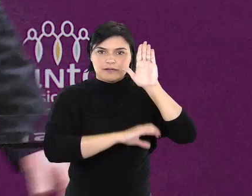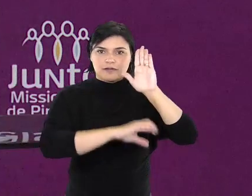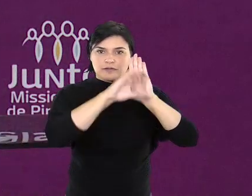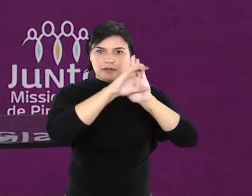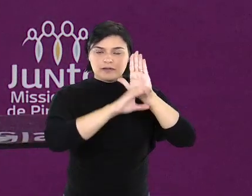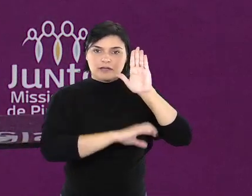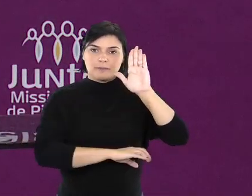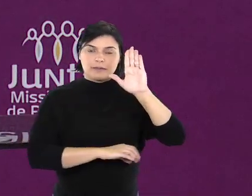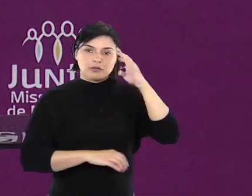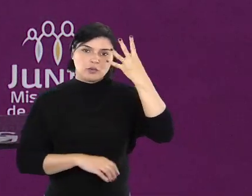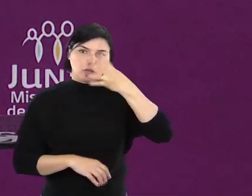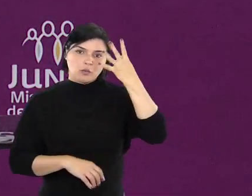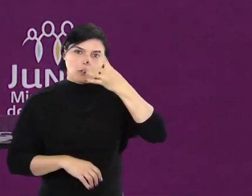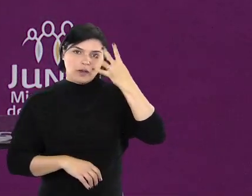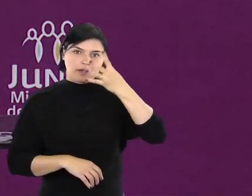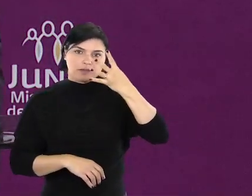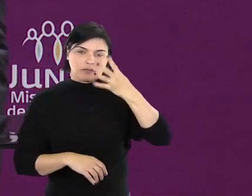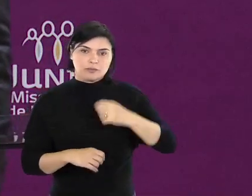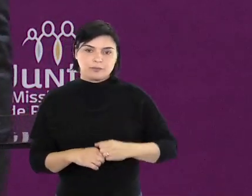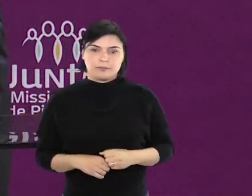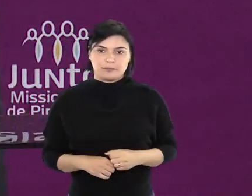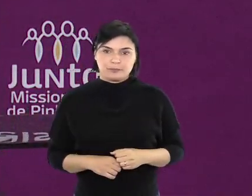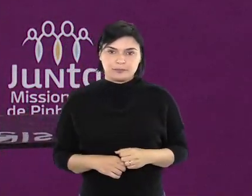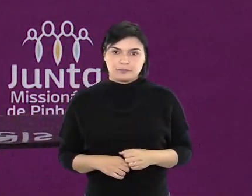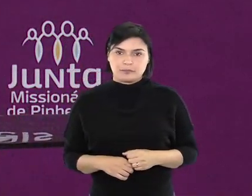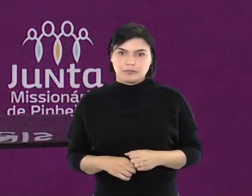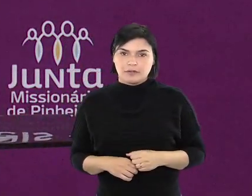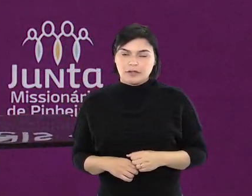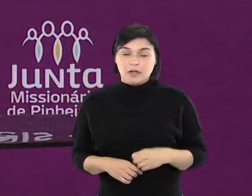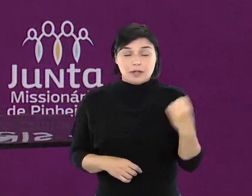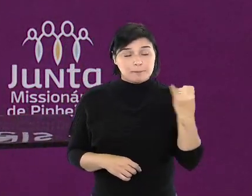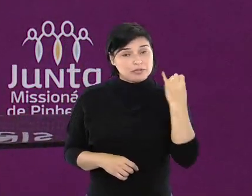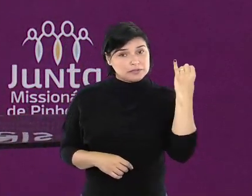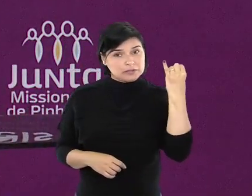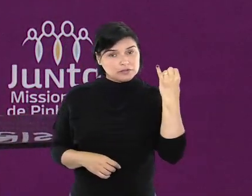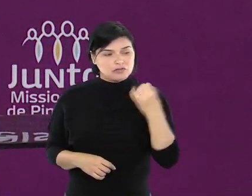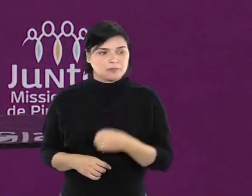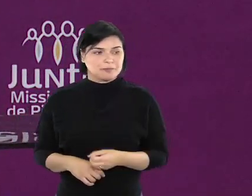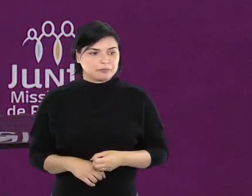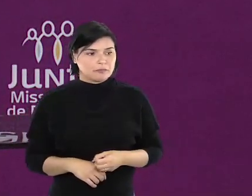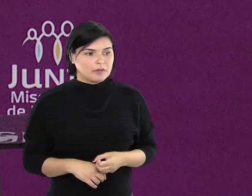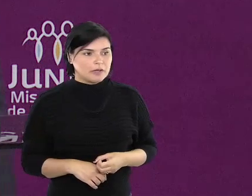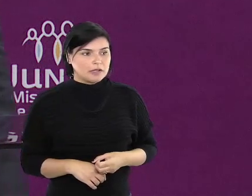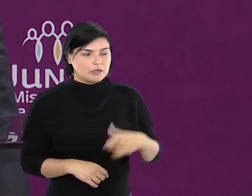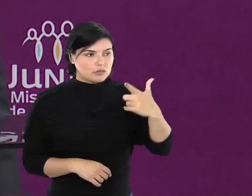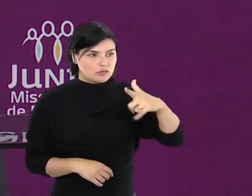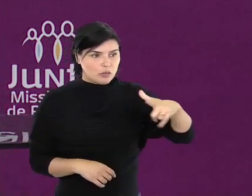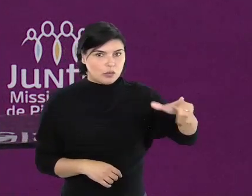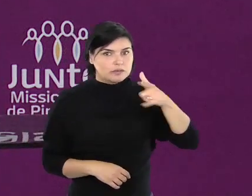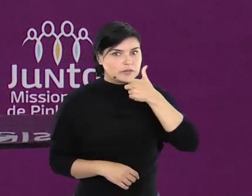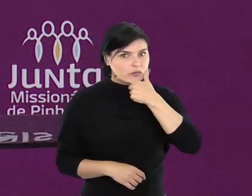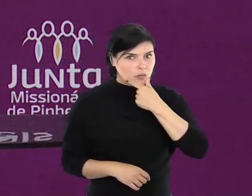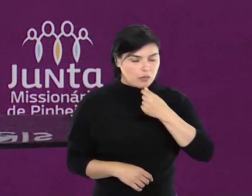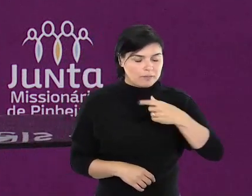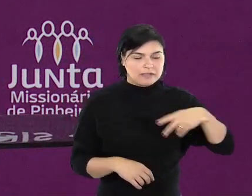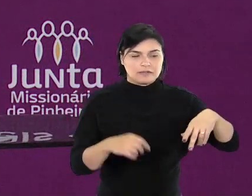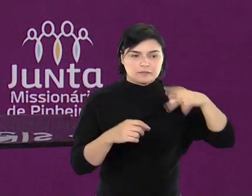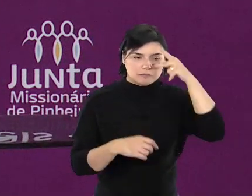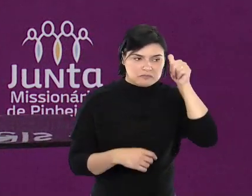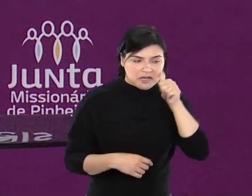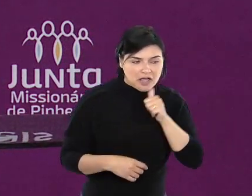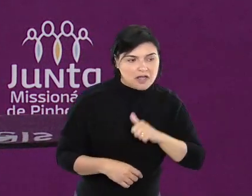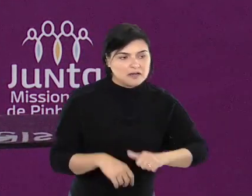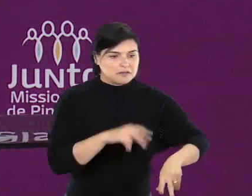dizer assim pois importa que os homens nos considerem como ministros de Cristo